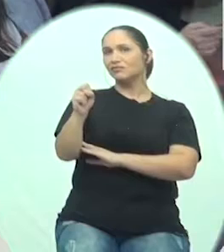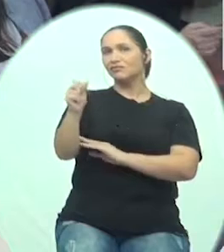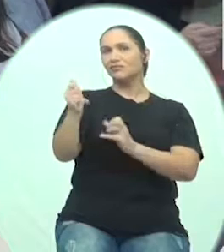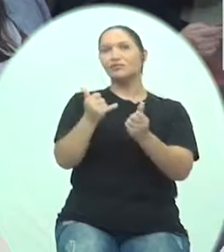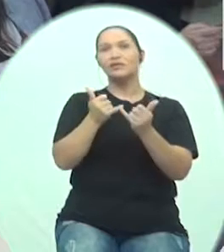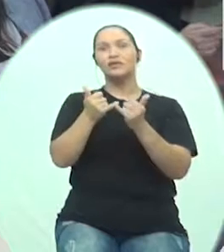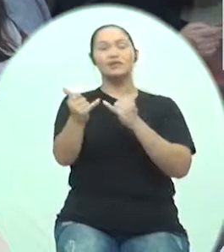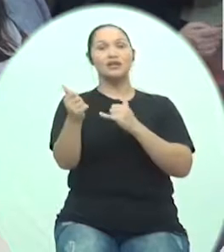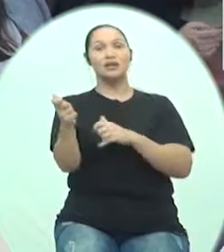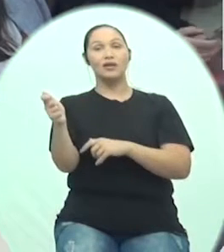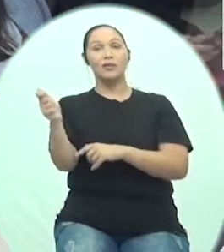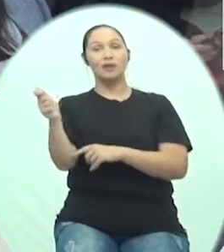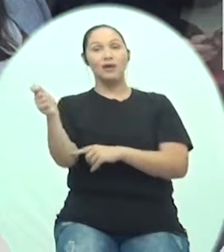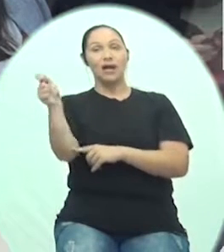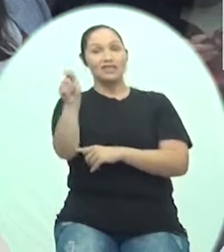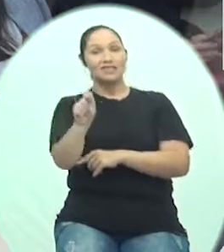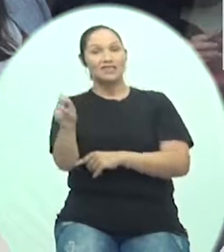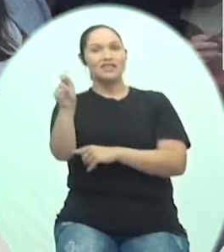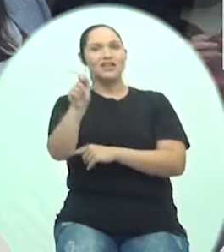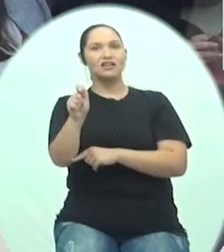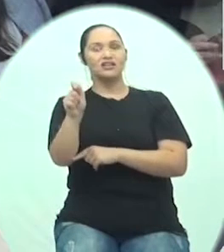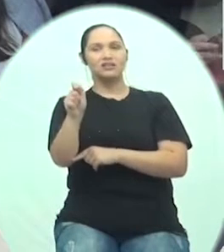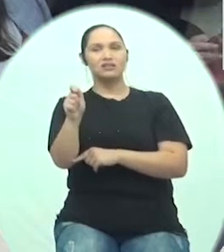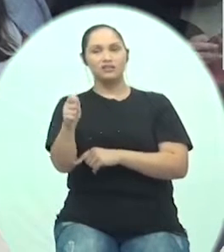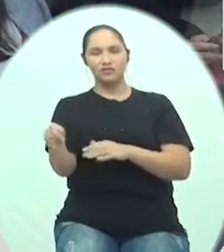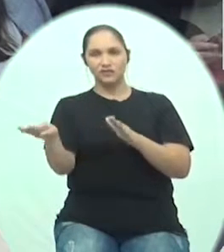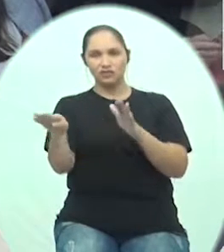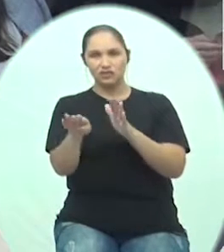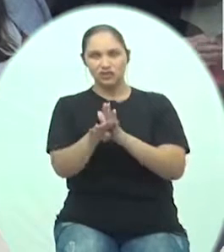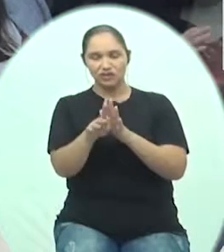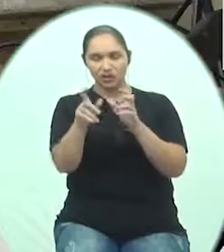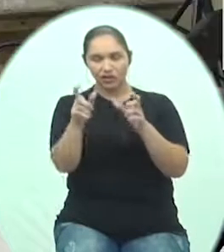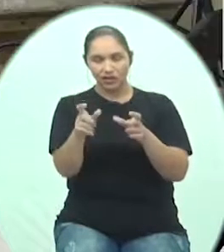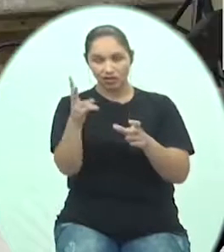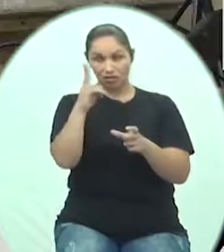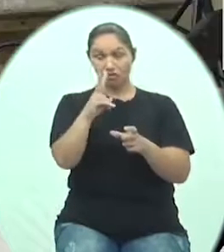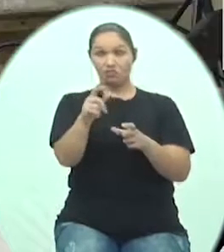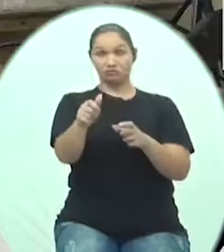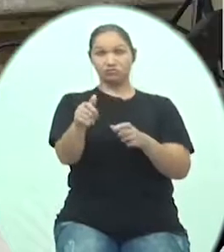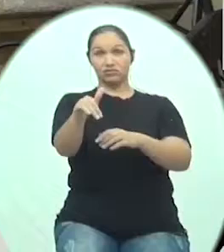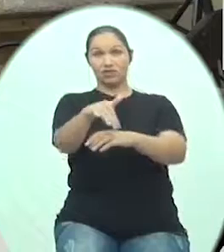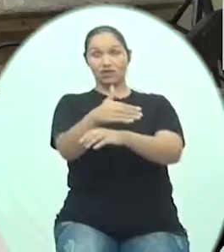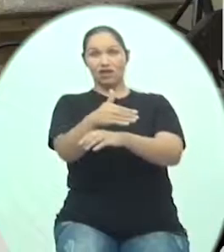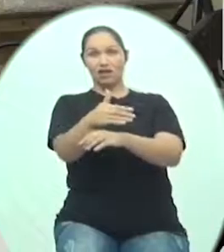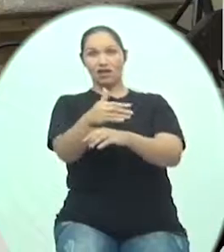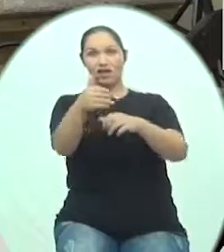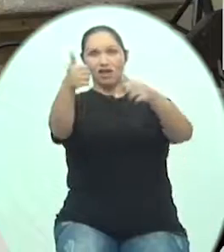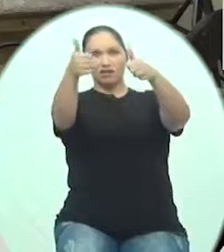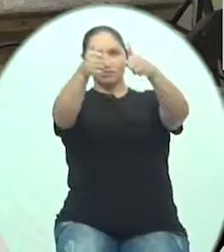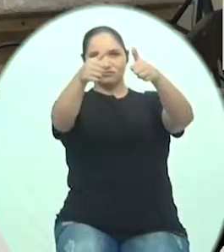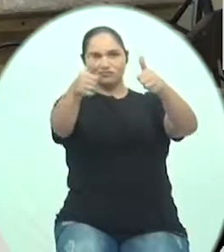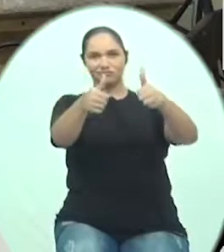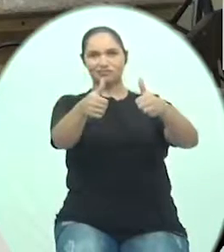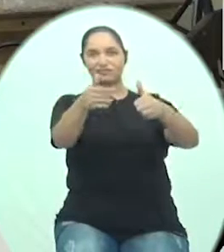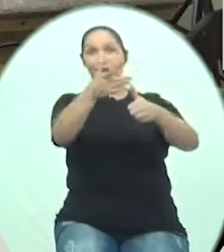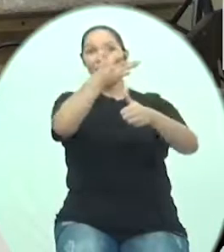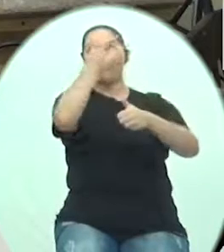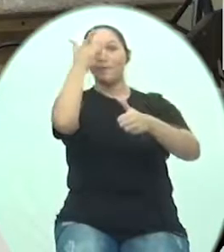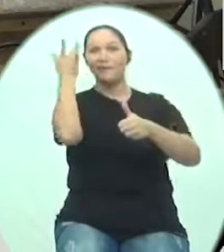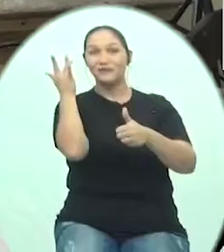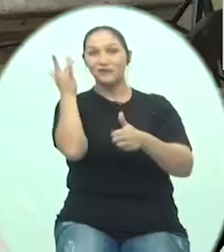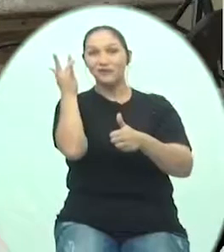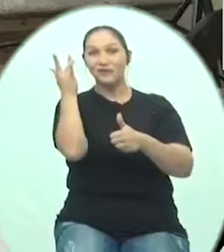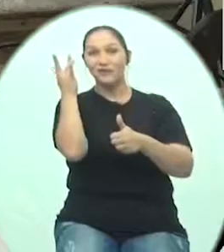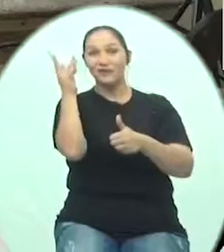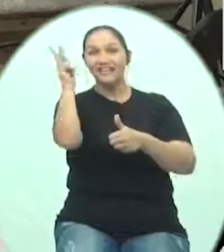canto cada esquina você vê um busto de uma pessoa história de uma pessoa aquela pessoa que fez diferença ou também nesse caso esse tipo de pessoas